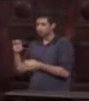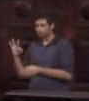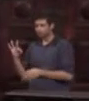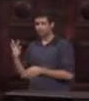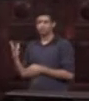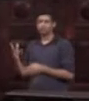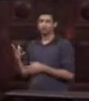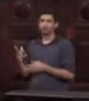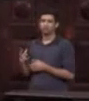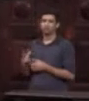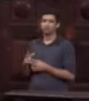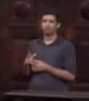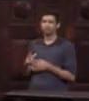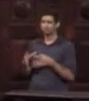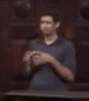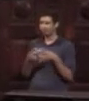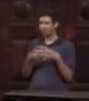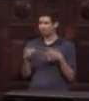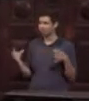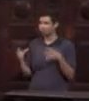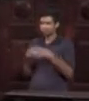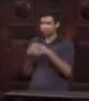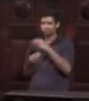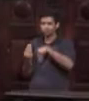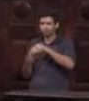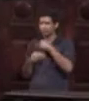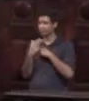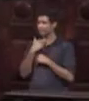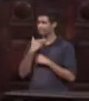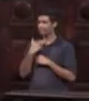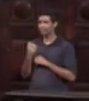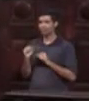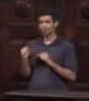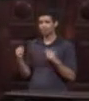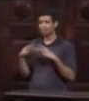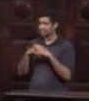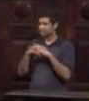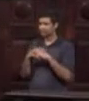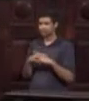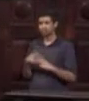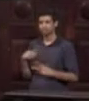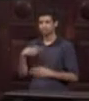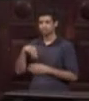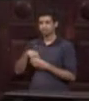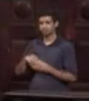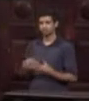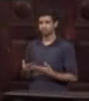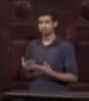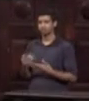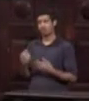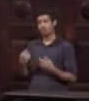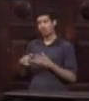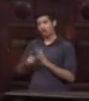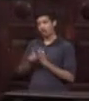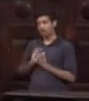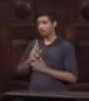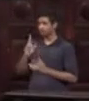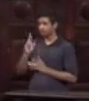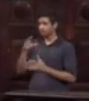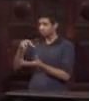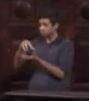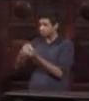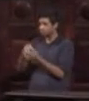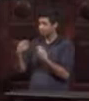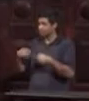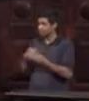que aliciam esses adolescentes. E quando eles caem, deputado Jânio, quando eles ingressam nas